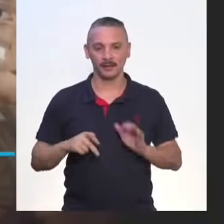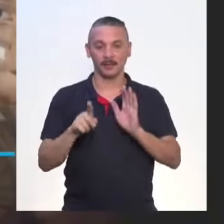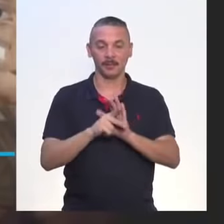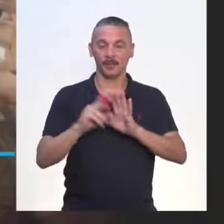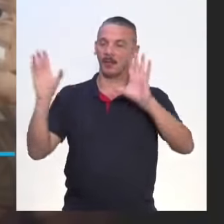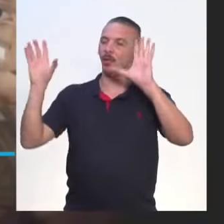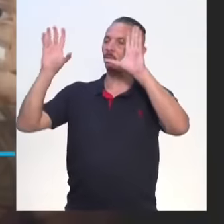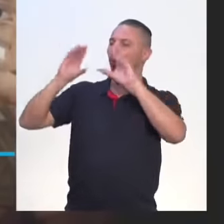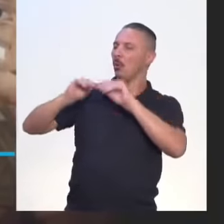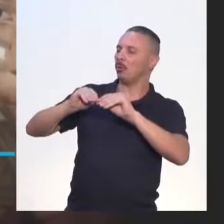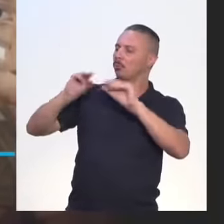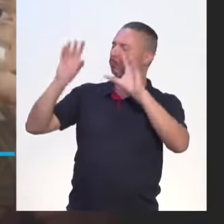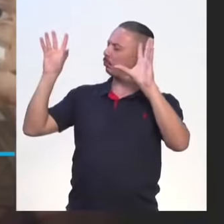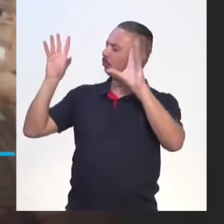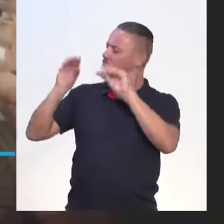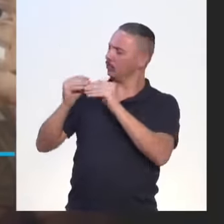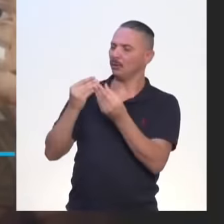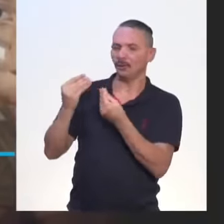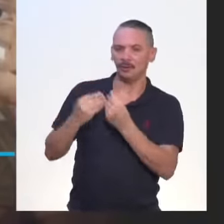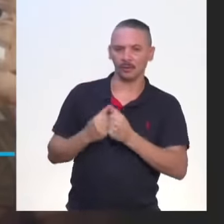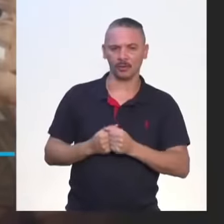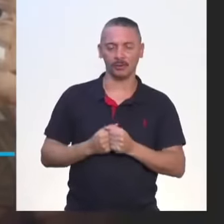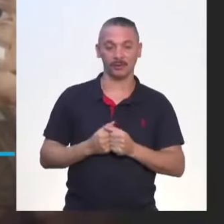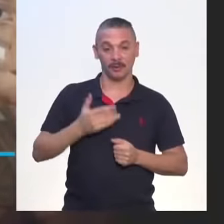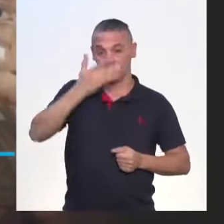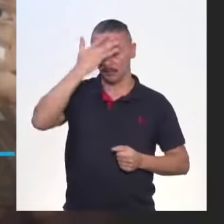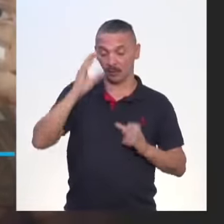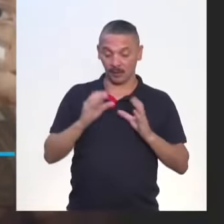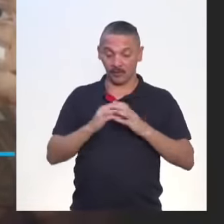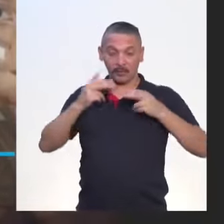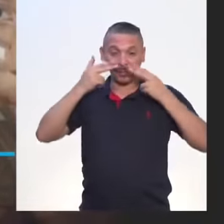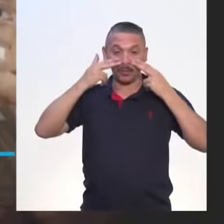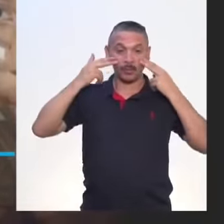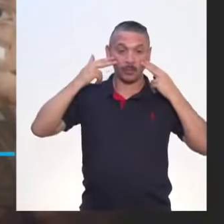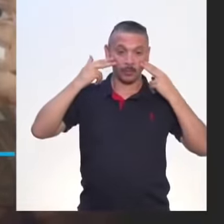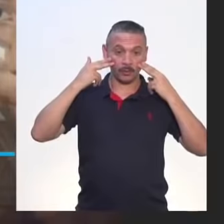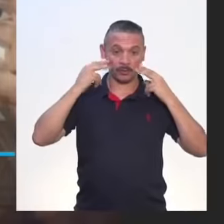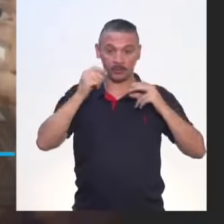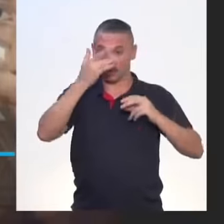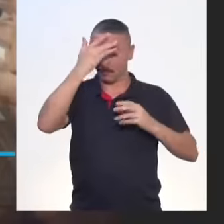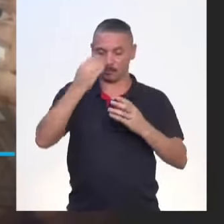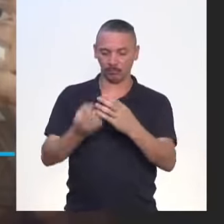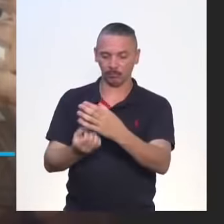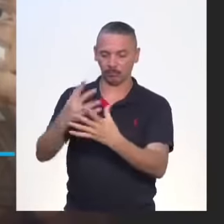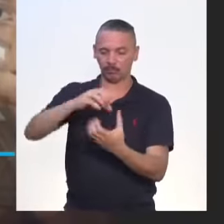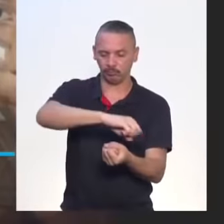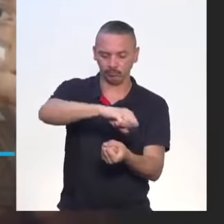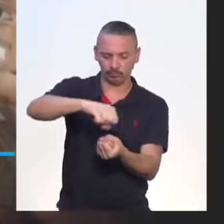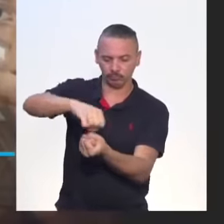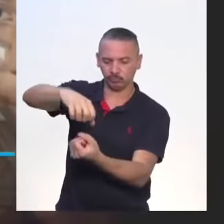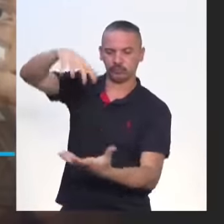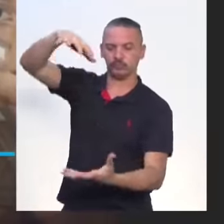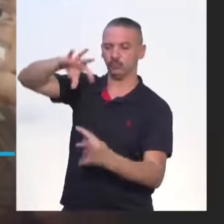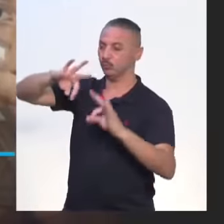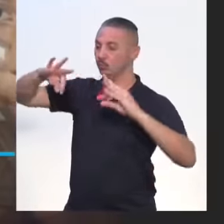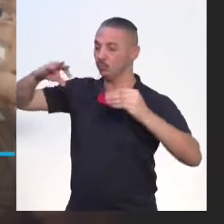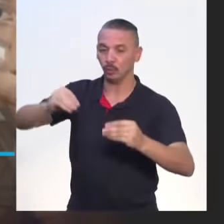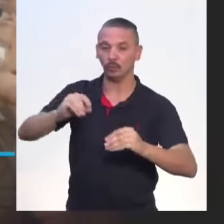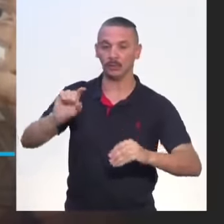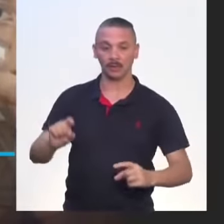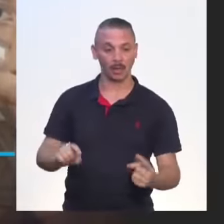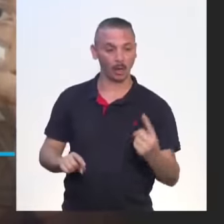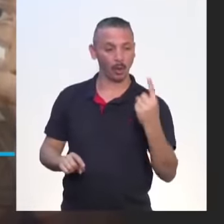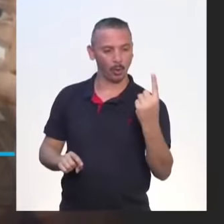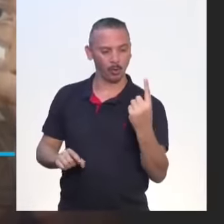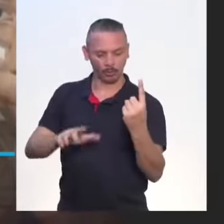da noite. Entre os Munduruku, a noite, o grande criador ele criou todas as coisas, mas tinha um ser